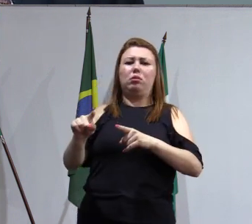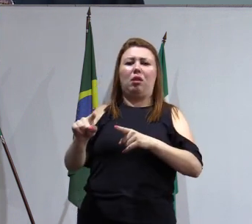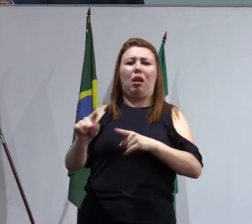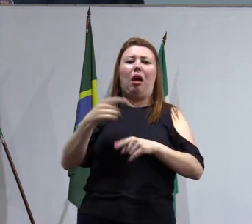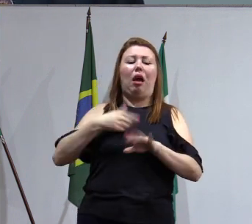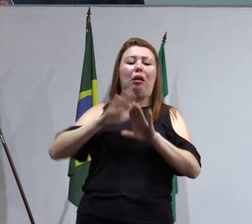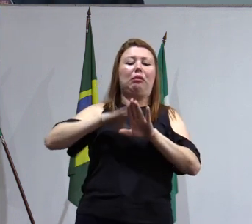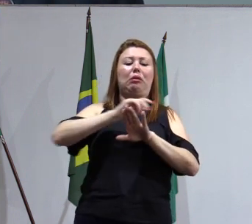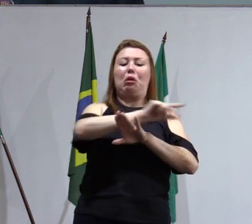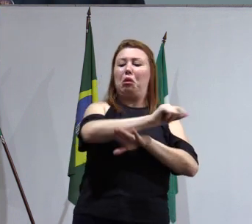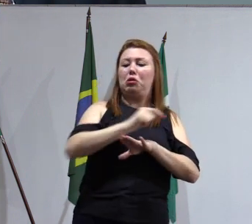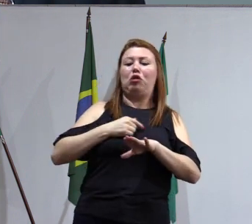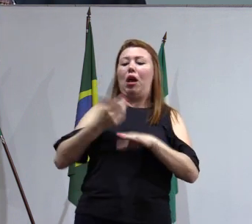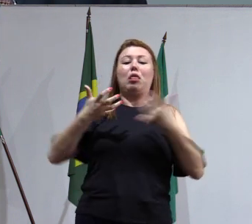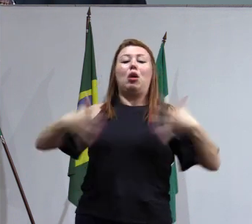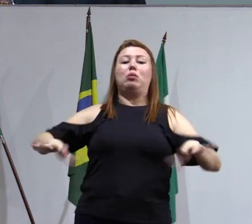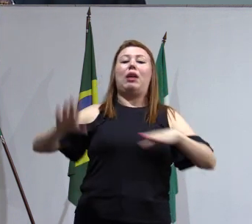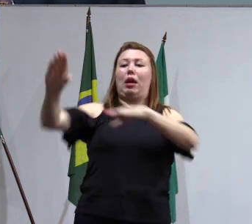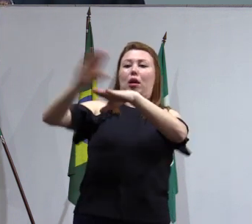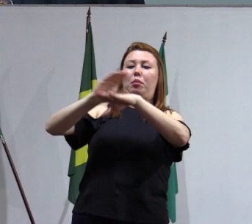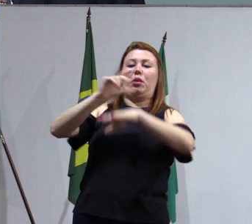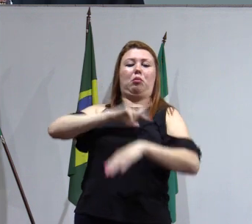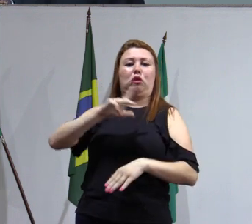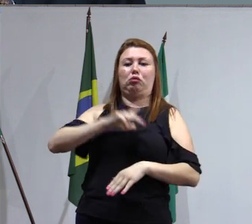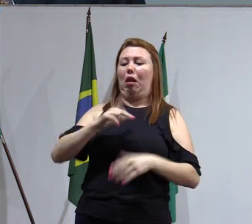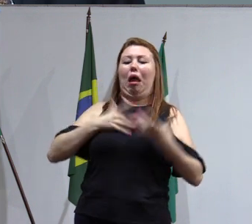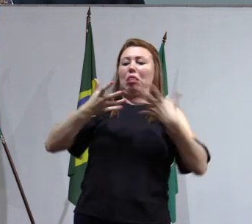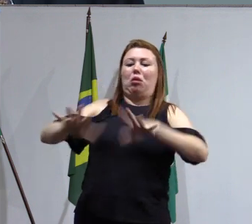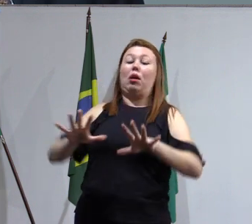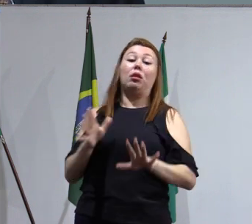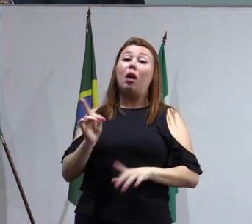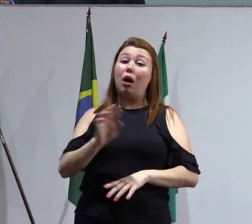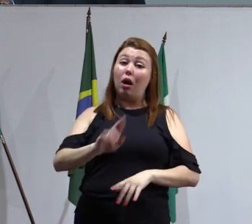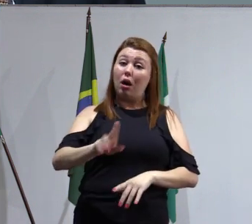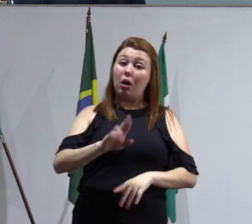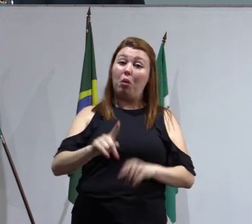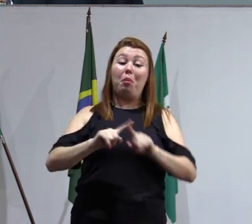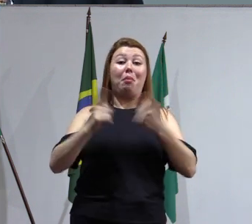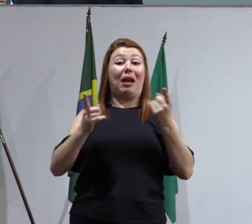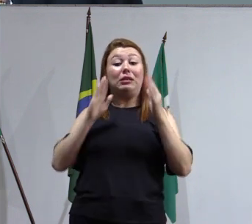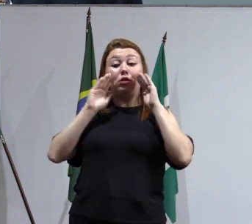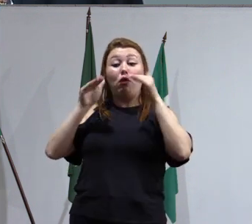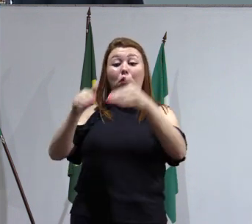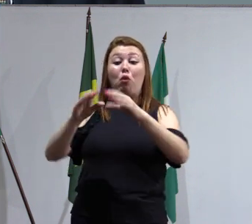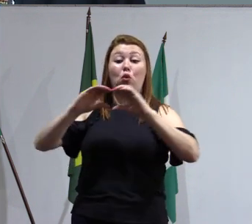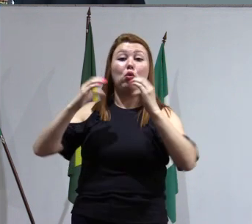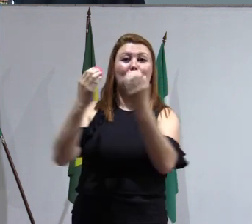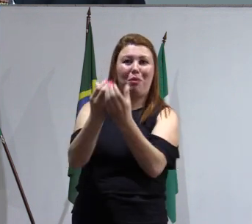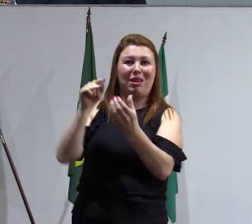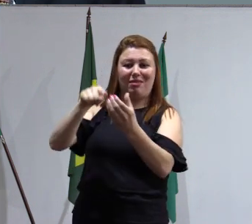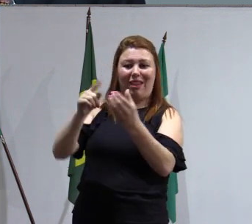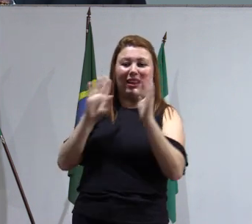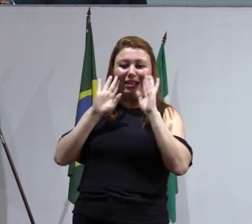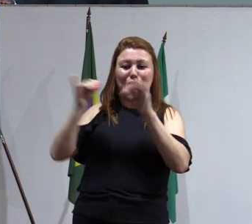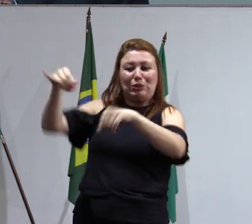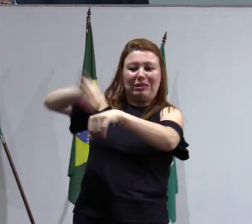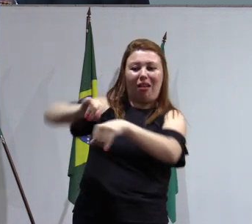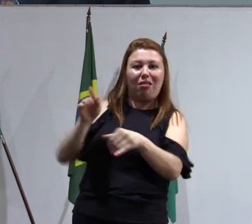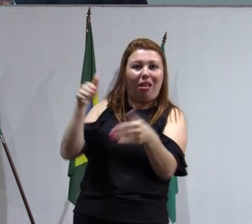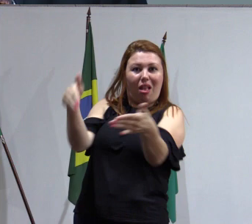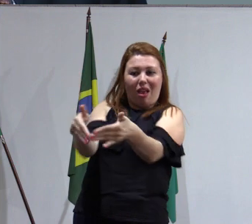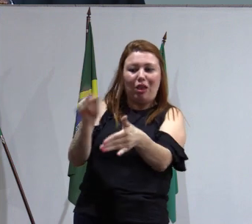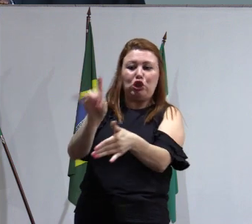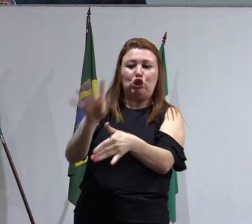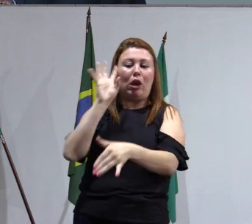ideologia e por ojeriza ao capital privado às soluções propostas. Mas o modelo centralizador é antiliberal e ele tira realmente, abre